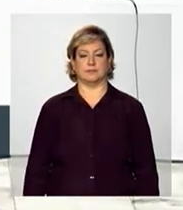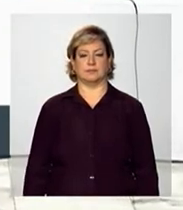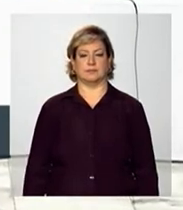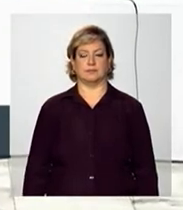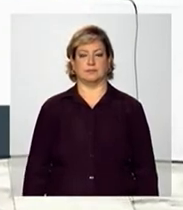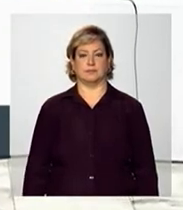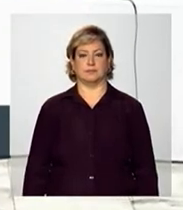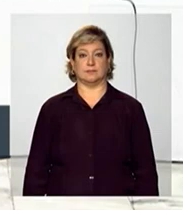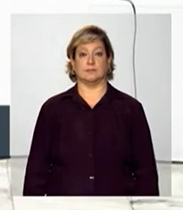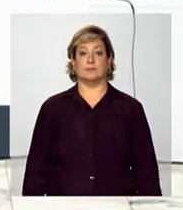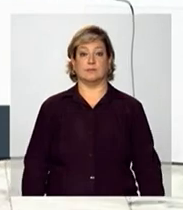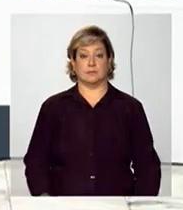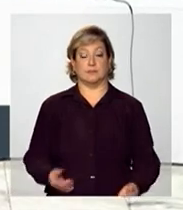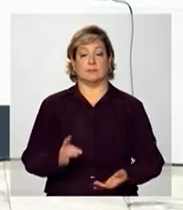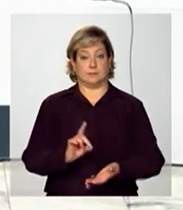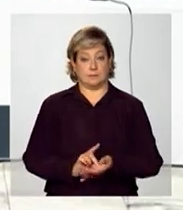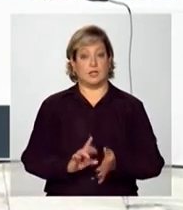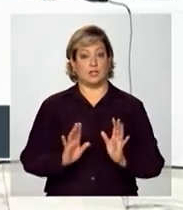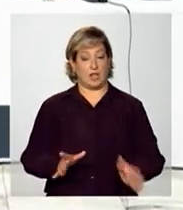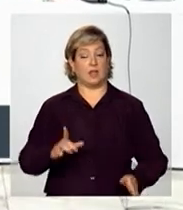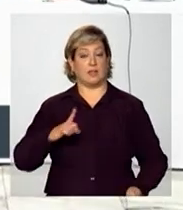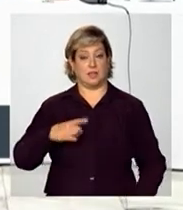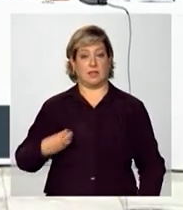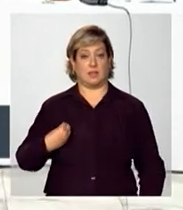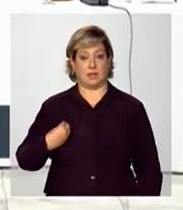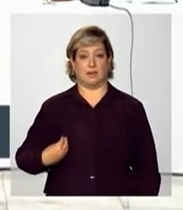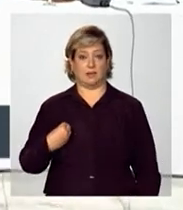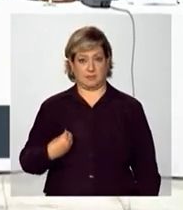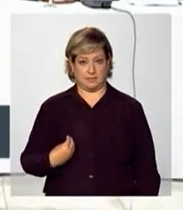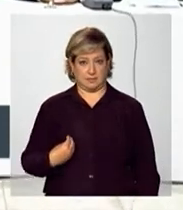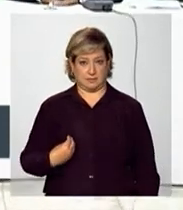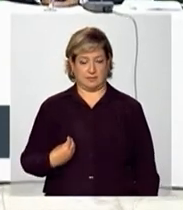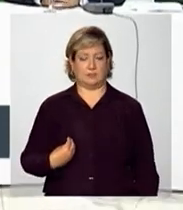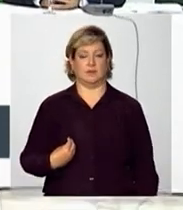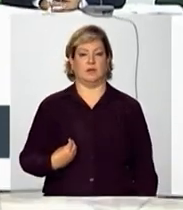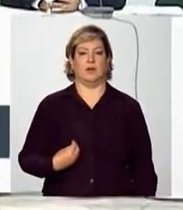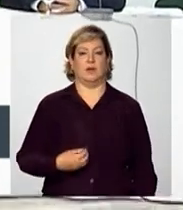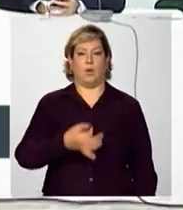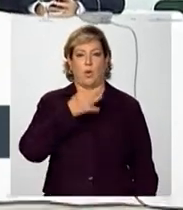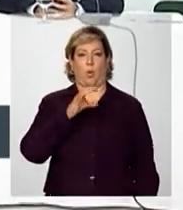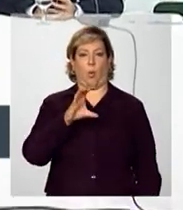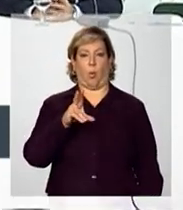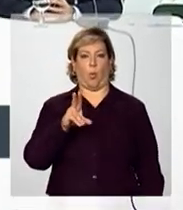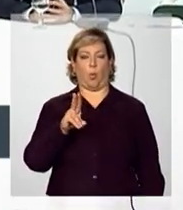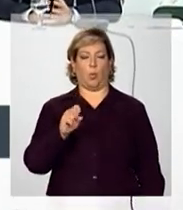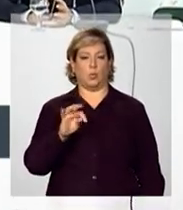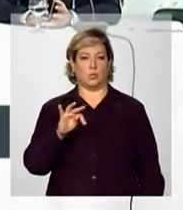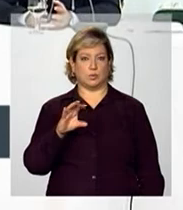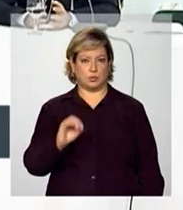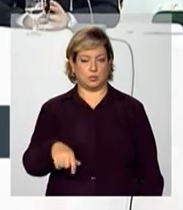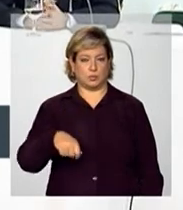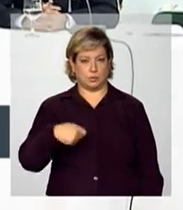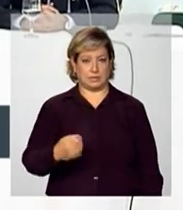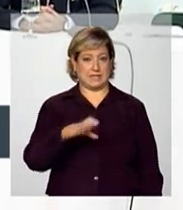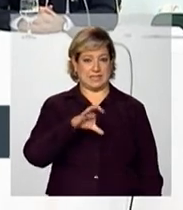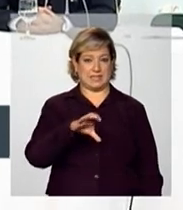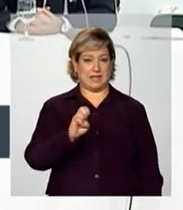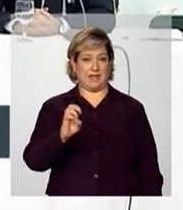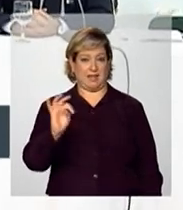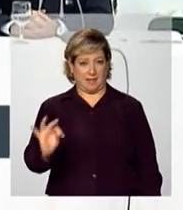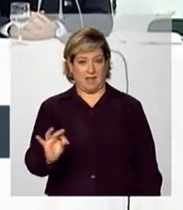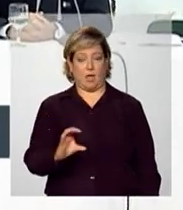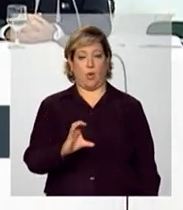de fato Arnaldo já existe o conceito do curso efetivo Total o famoso 7 CET